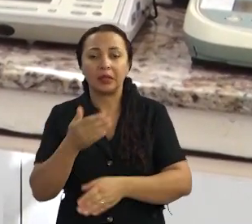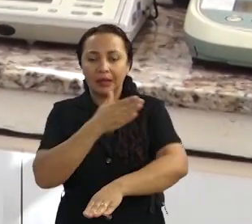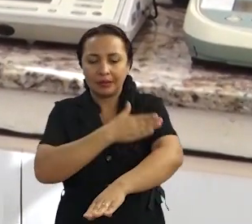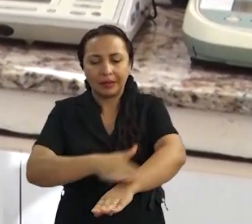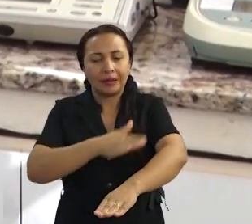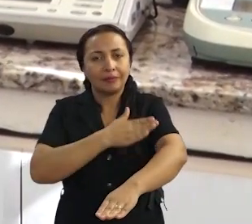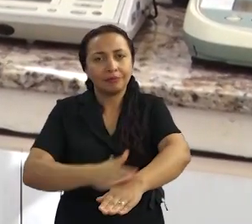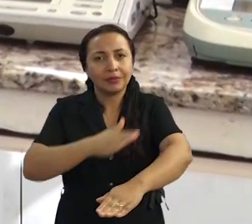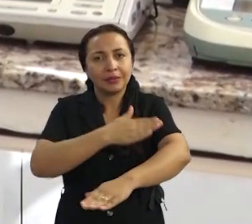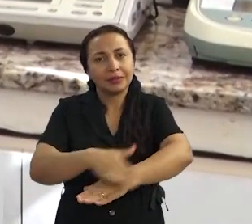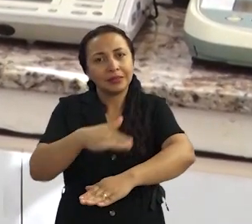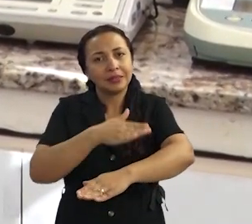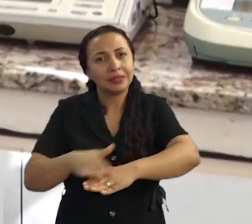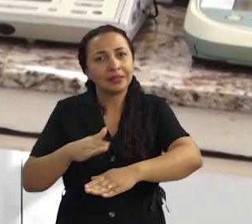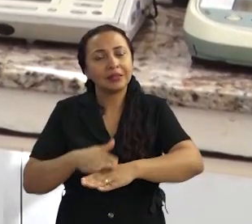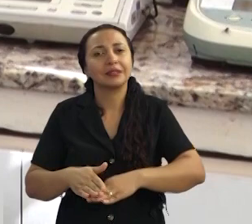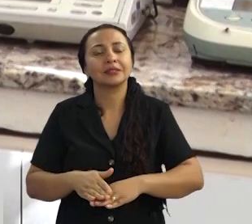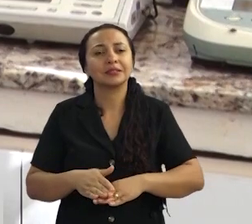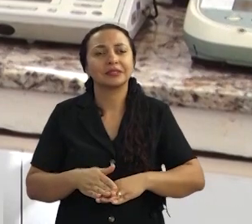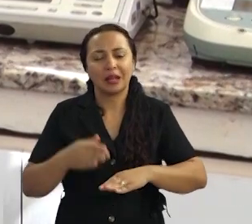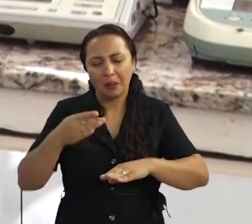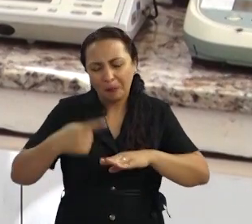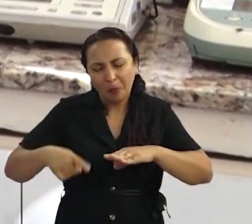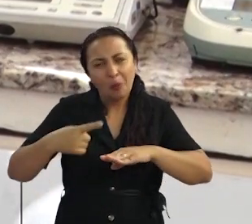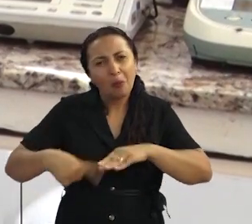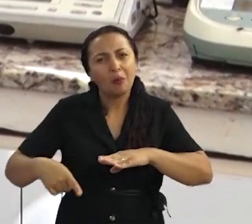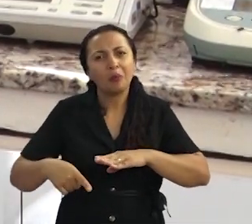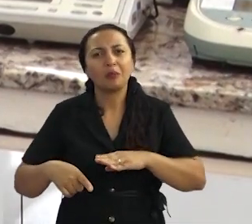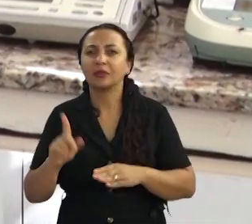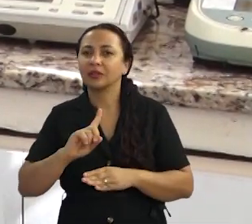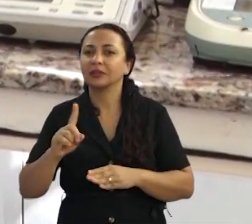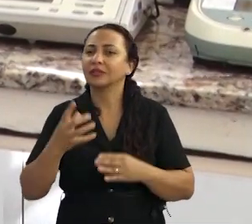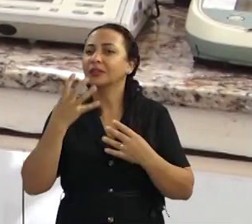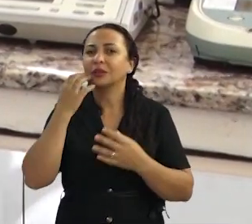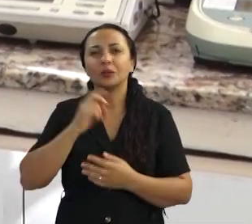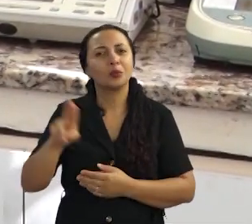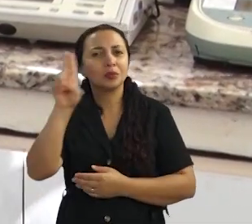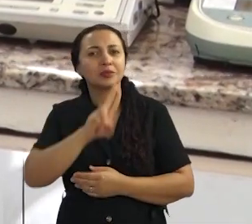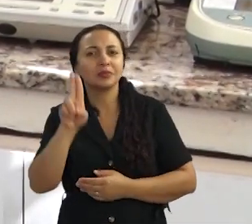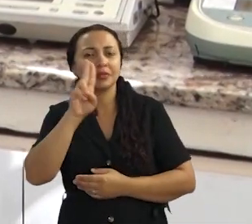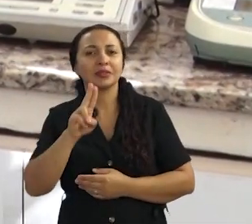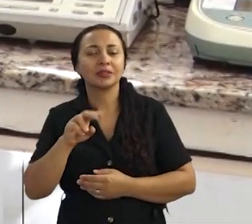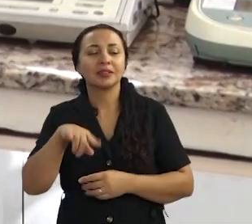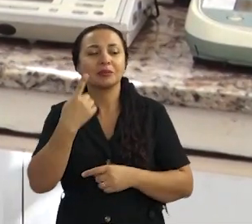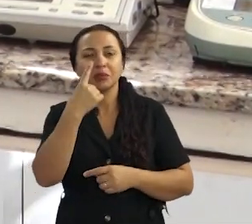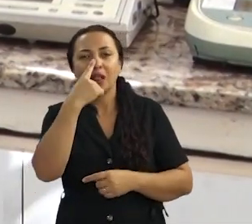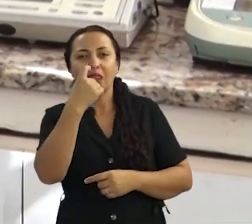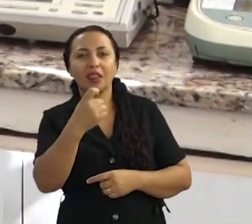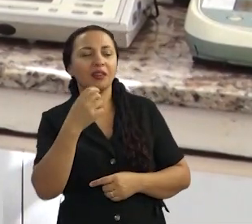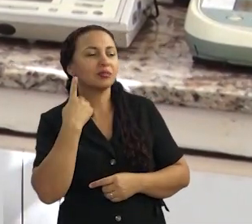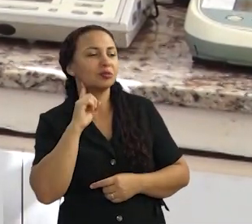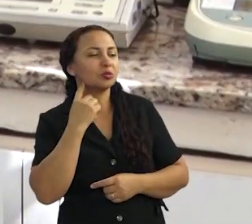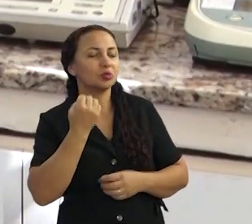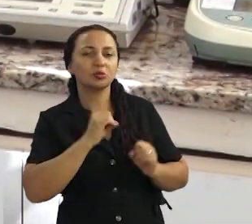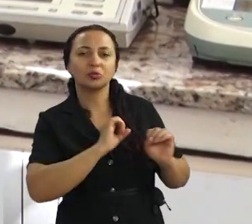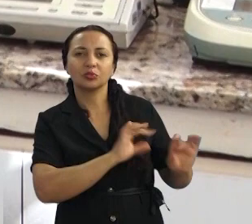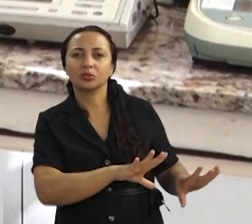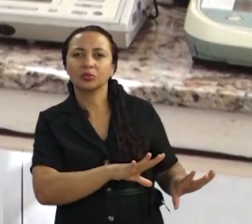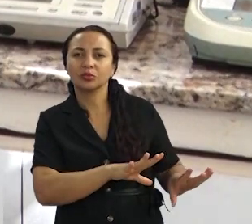essas cascas, esse excedente de cascas, de pontas, que não são aproveitados e que basicamente são